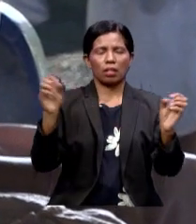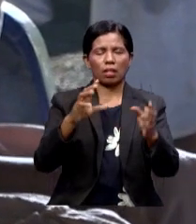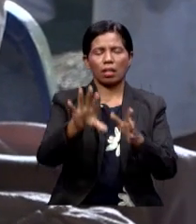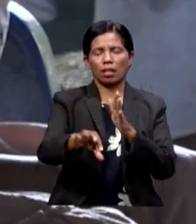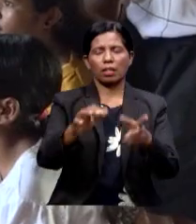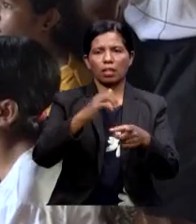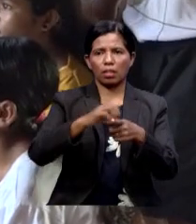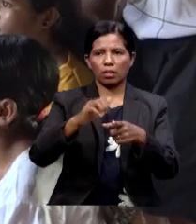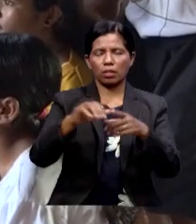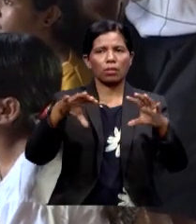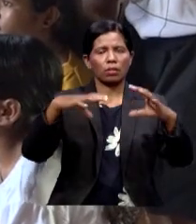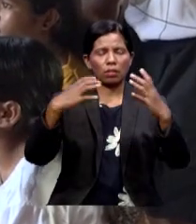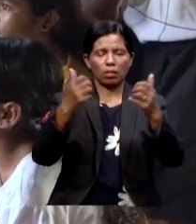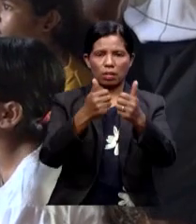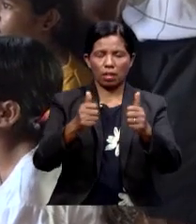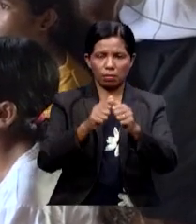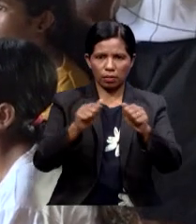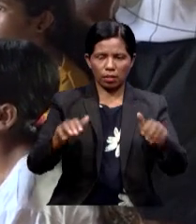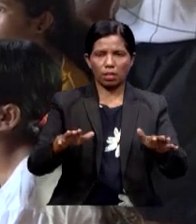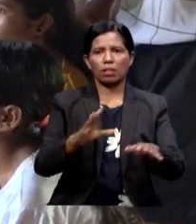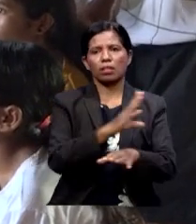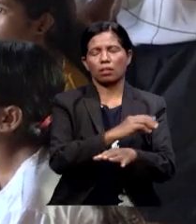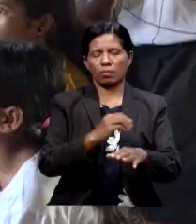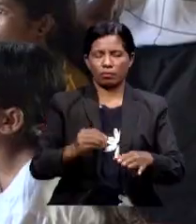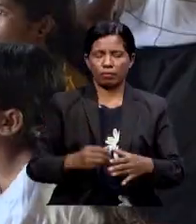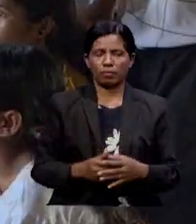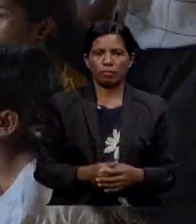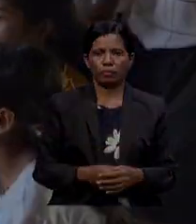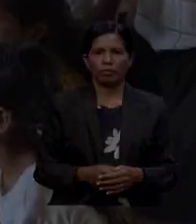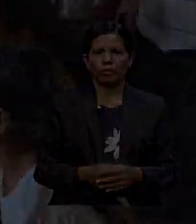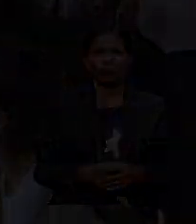licença husi Conselho Administração. Zimi Fernandes, Zivel da Costa, GMN.